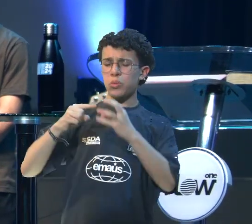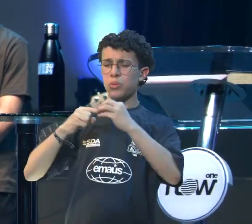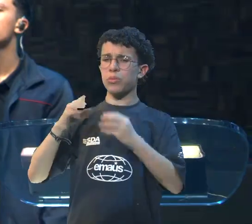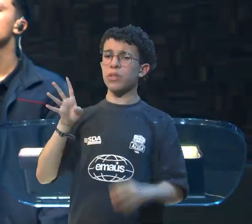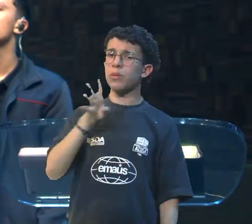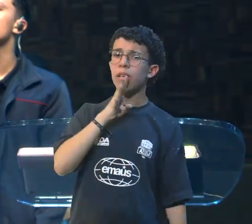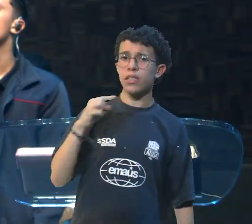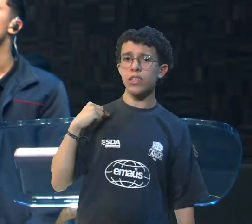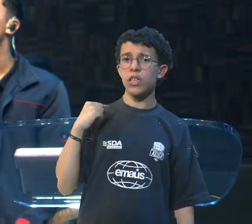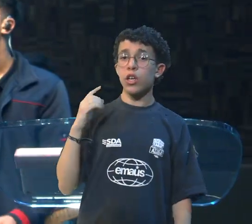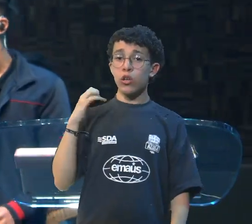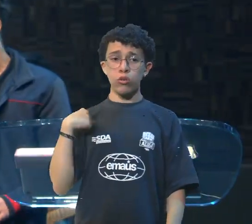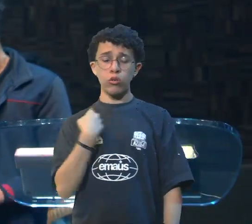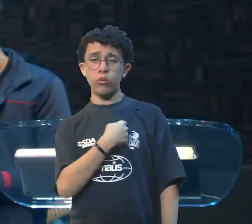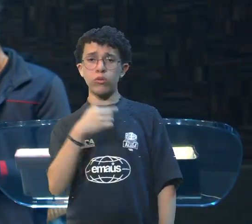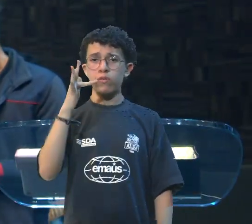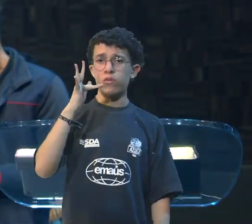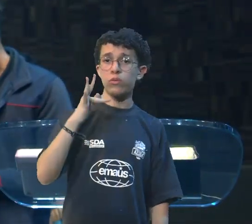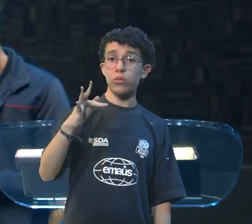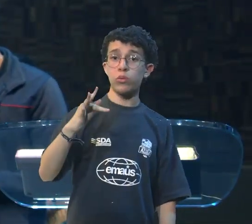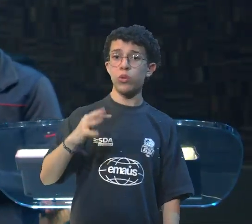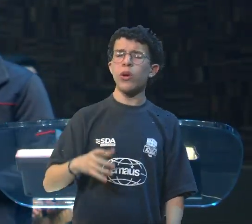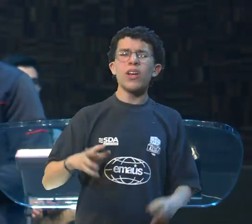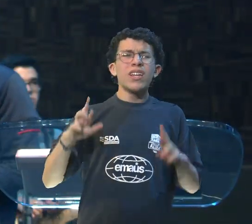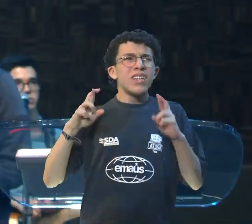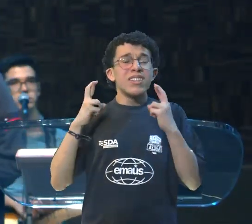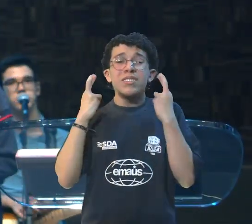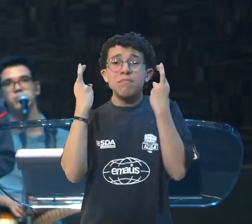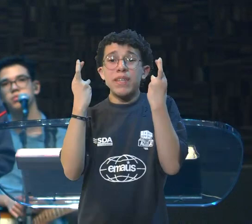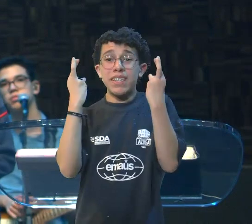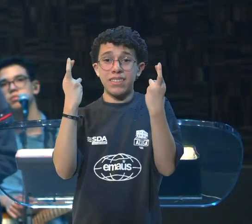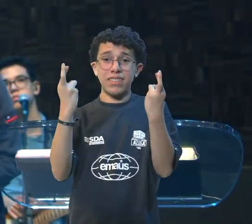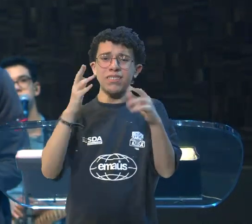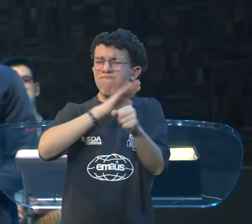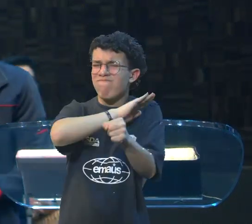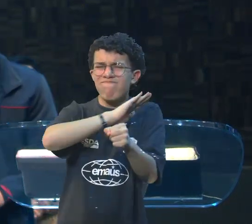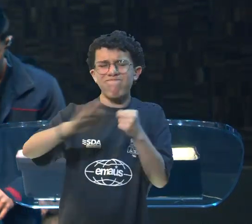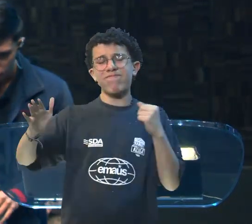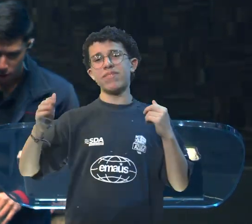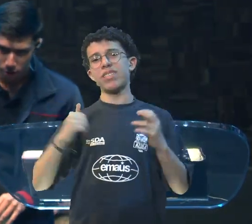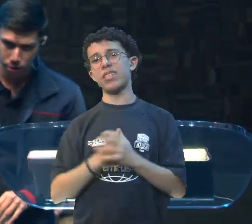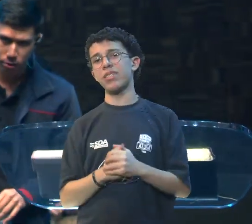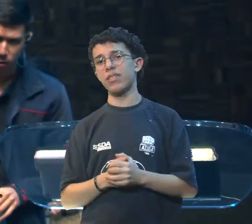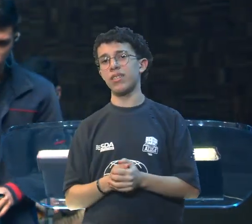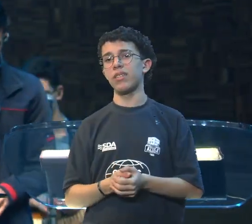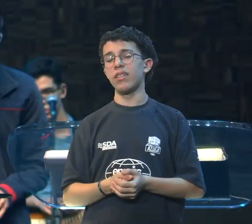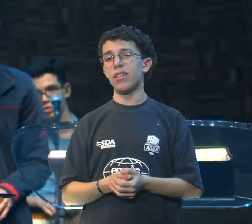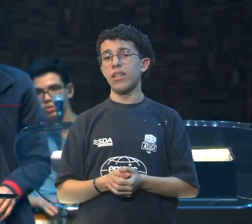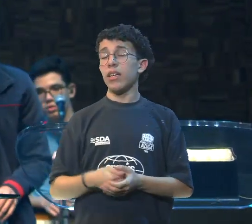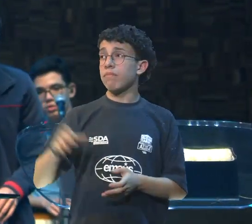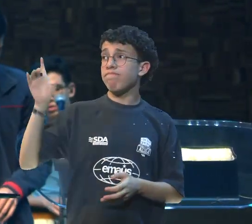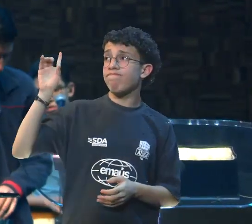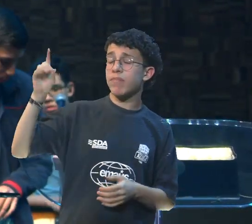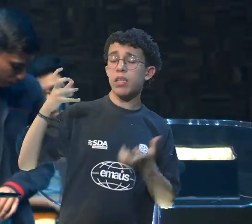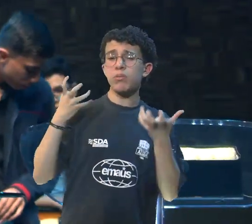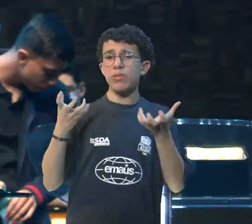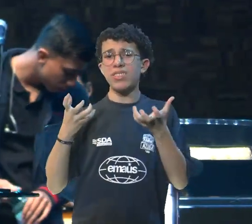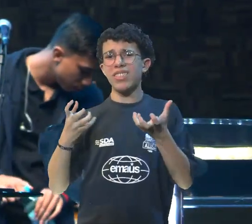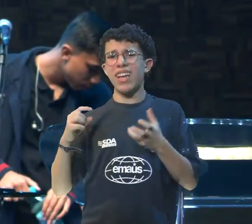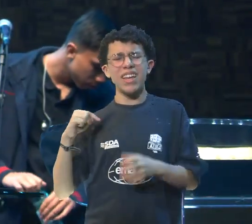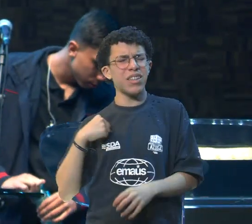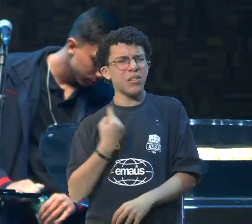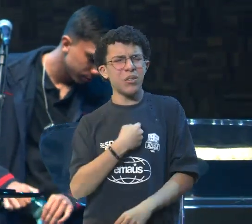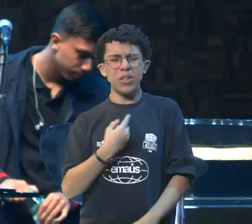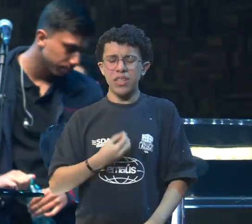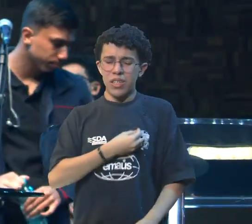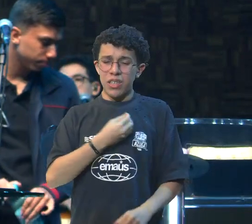você. Prosperidade, não desgraça e um futuro cheio de esperança. E Deus, que é essa fonte de